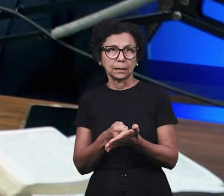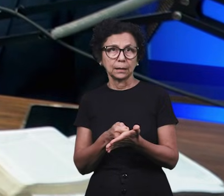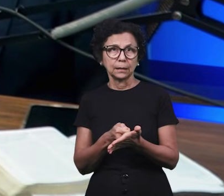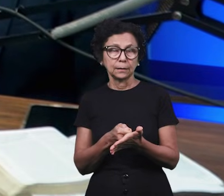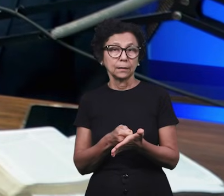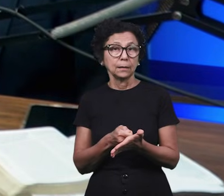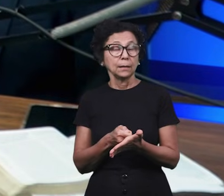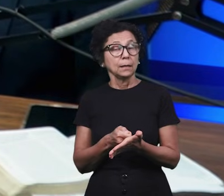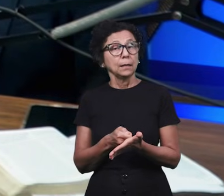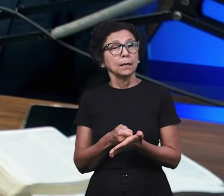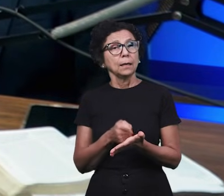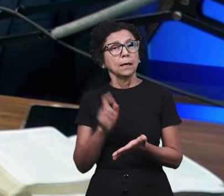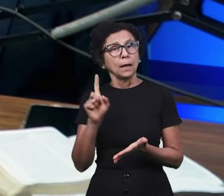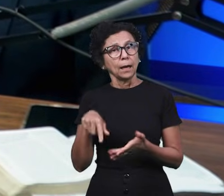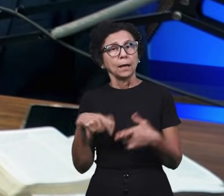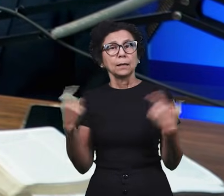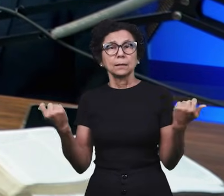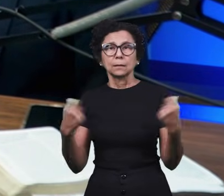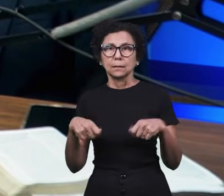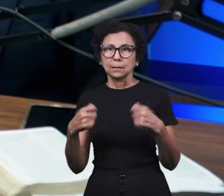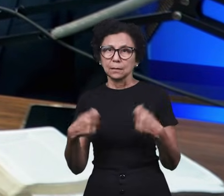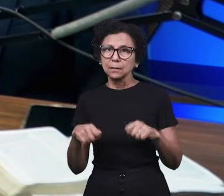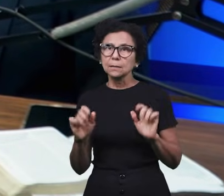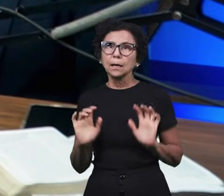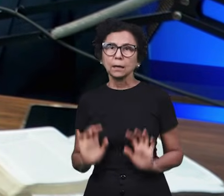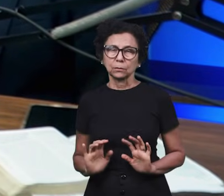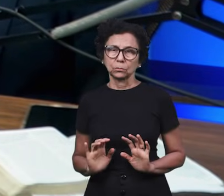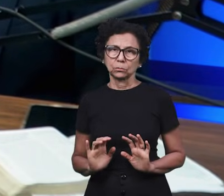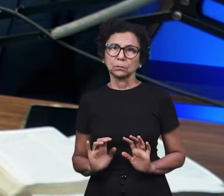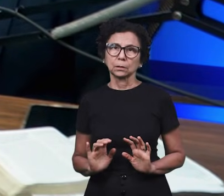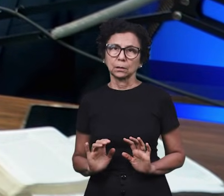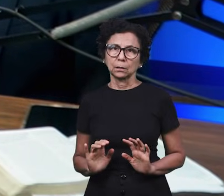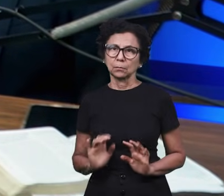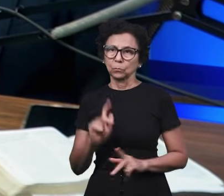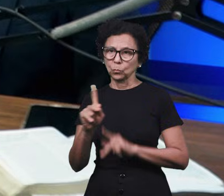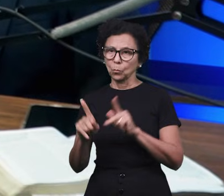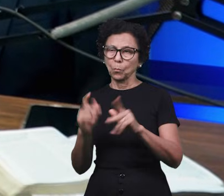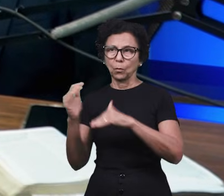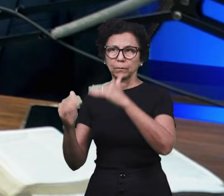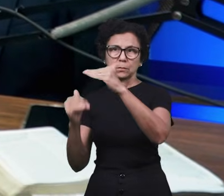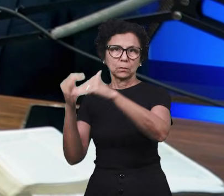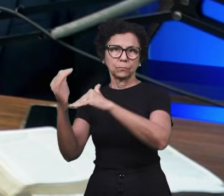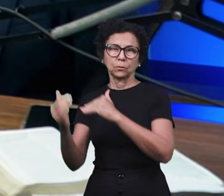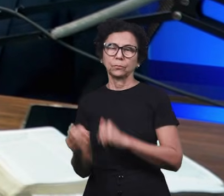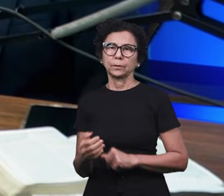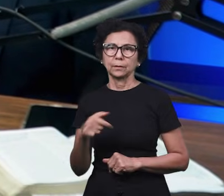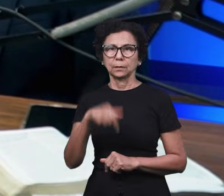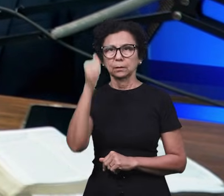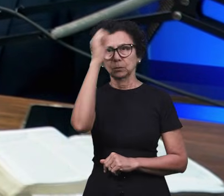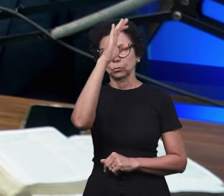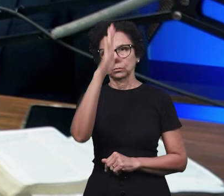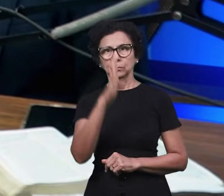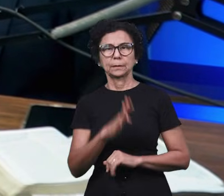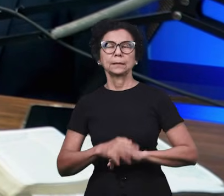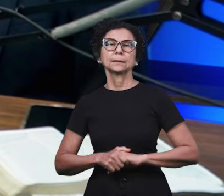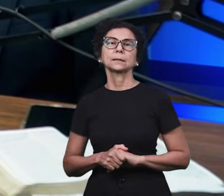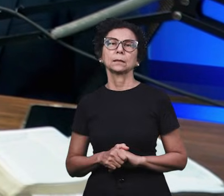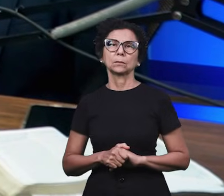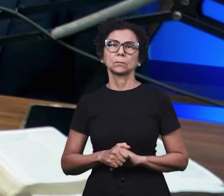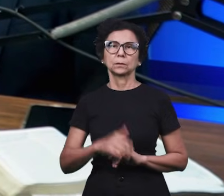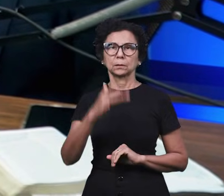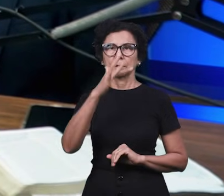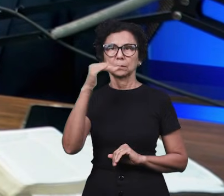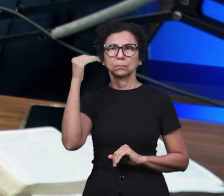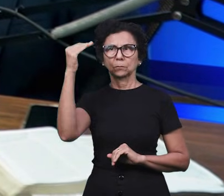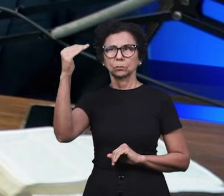extremamente necessário para a constituição de qualquer povo, né? Uhum. Nós temos, por exemplo, aqui o Brasil, nós temos uma nação soberana. Se você não